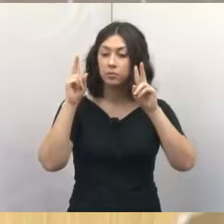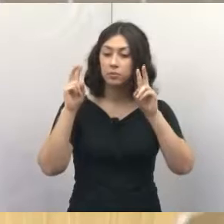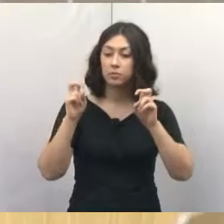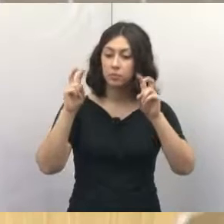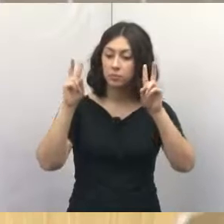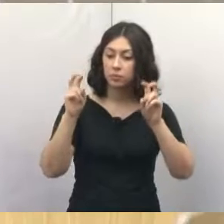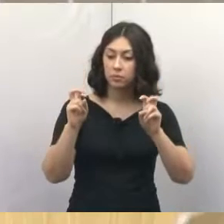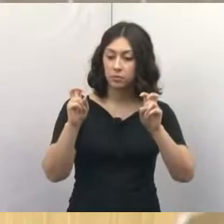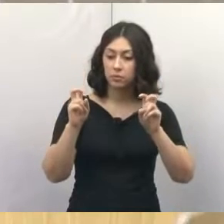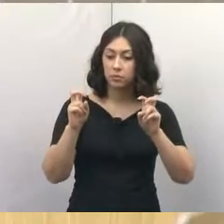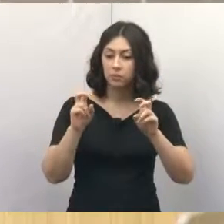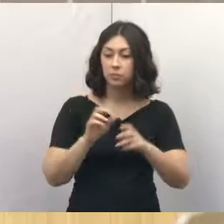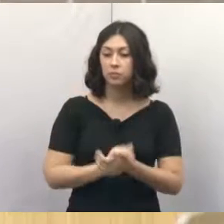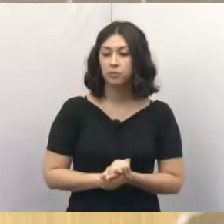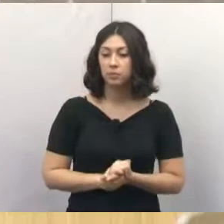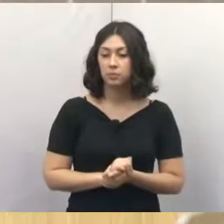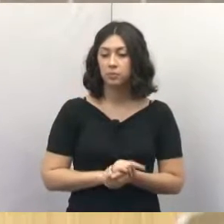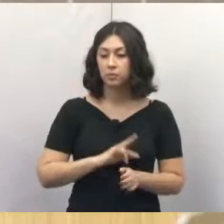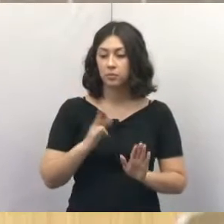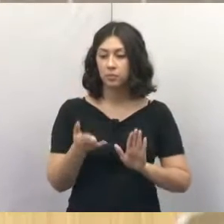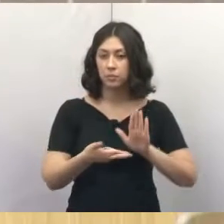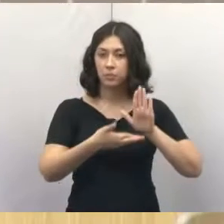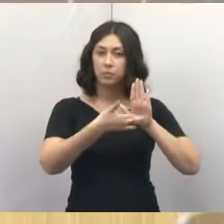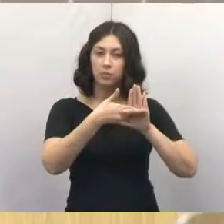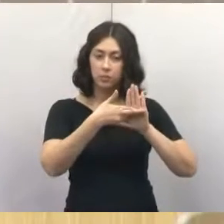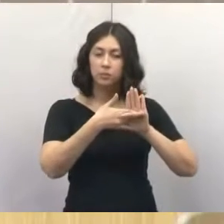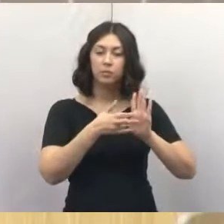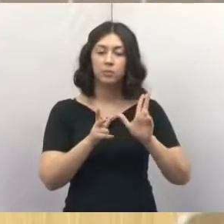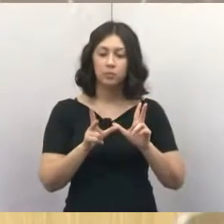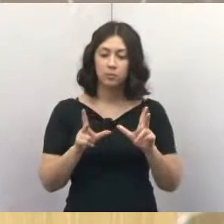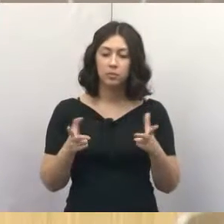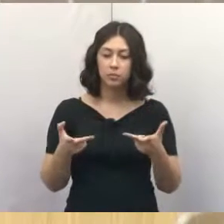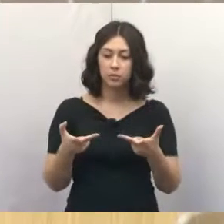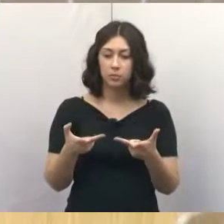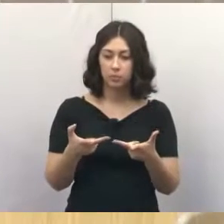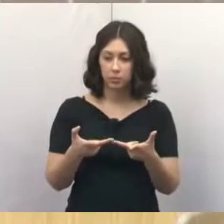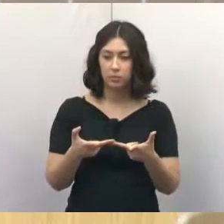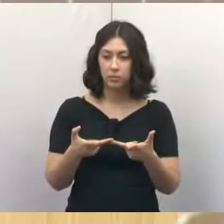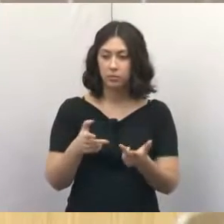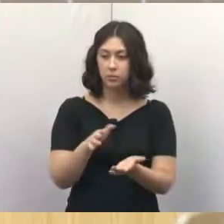Assunto: dispõe sobre o regimento interno da Câmara Municipal de Jacareí.